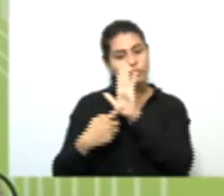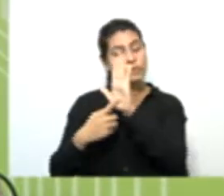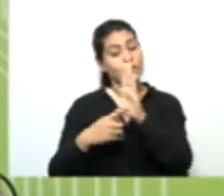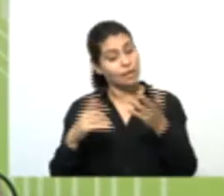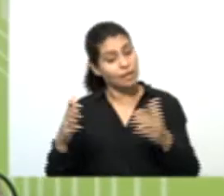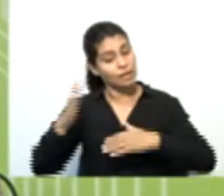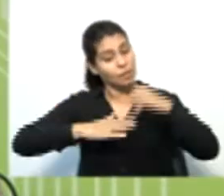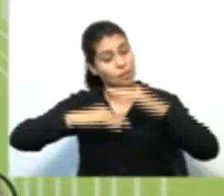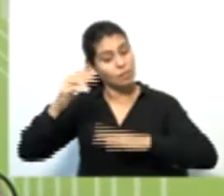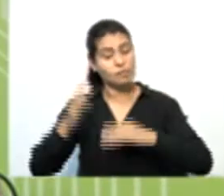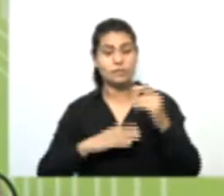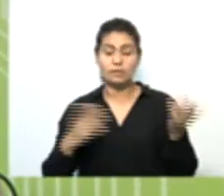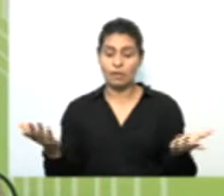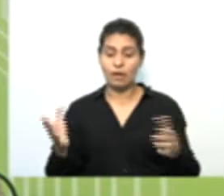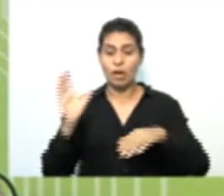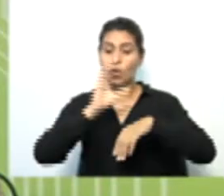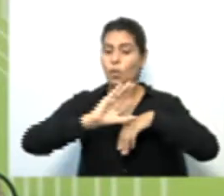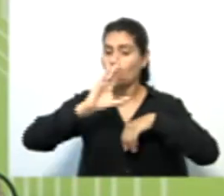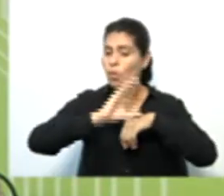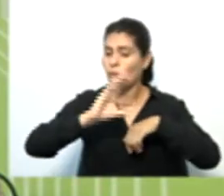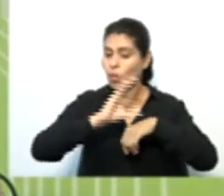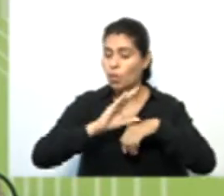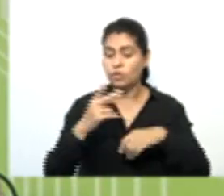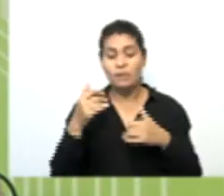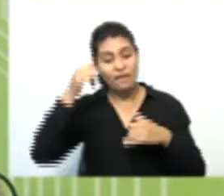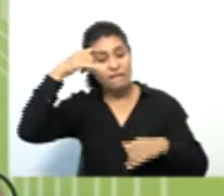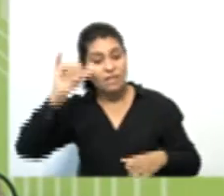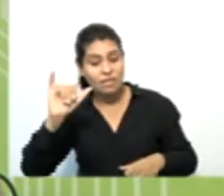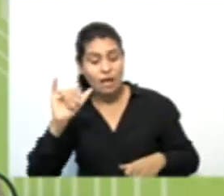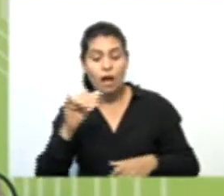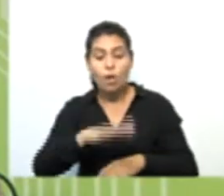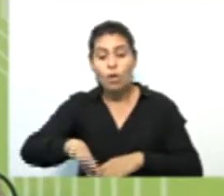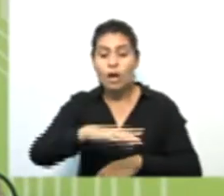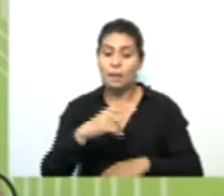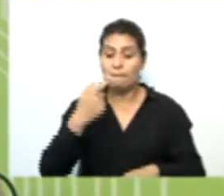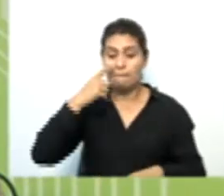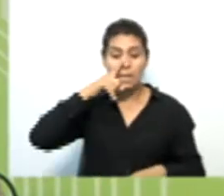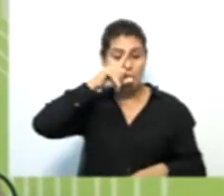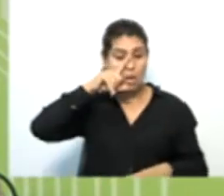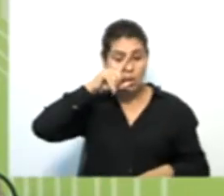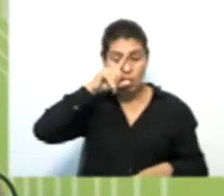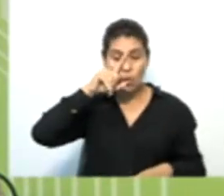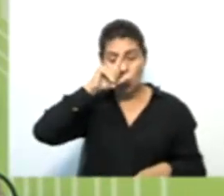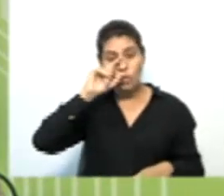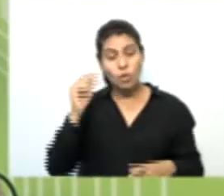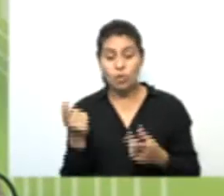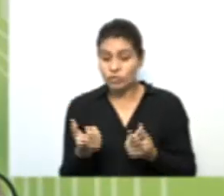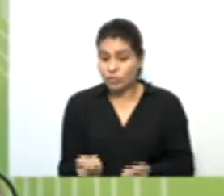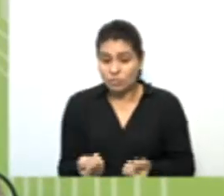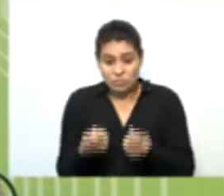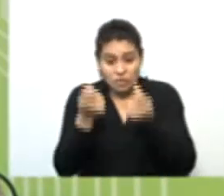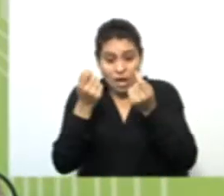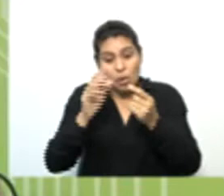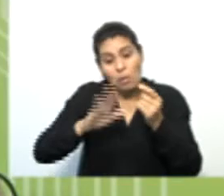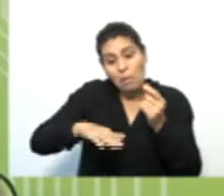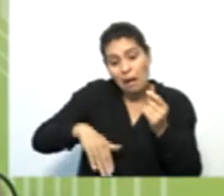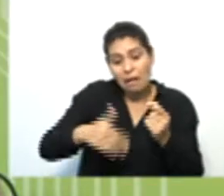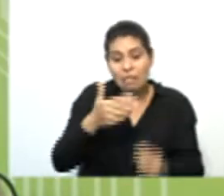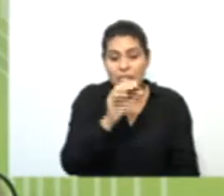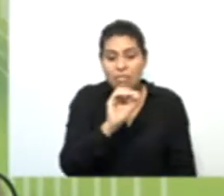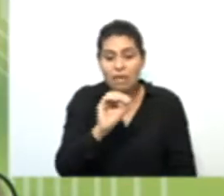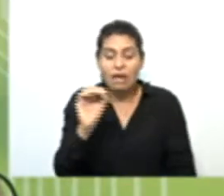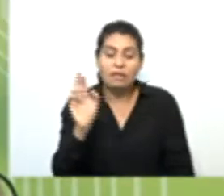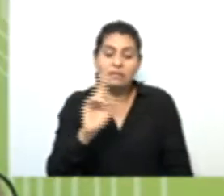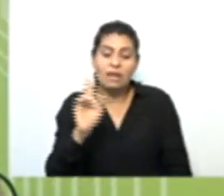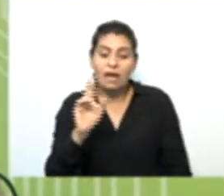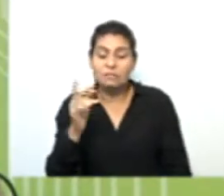dar um curso para que ninguém leve os turistas para uma região muito perigosa, para que ninguém se machuque, para que ninguém também cobre muito barato. A pessoa vai cobrar R$10 para